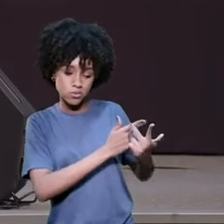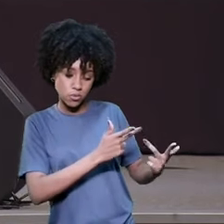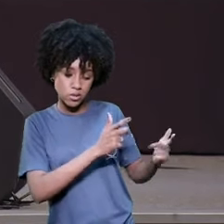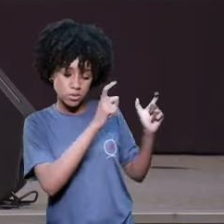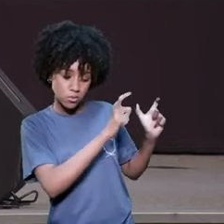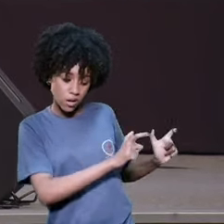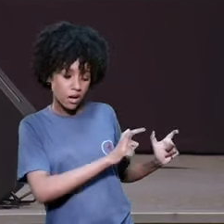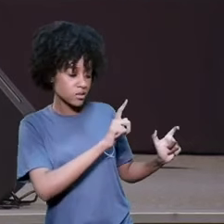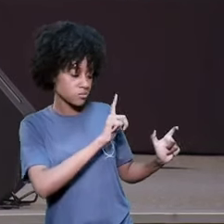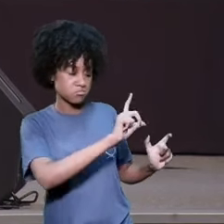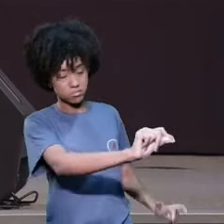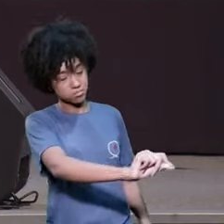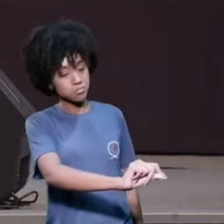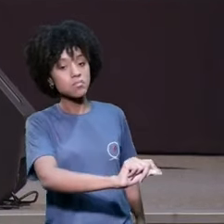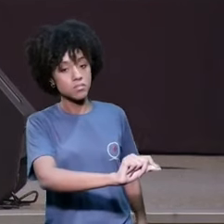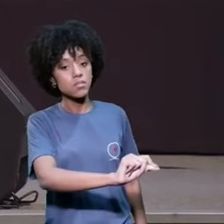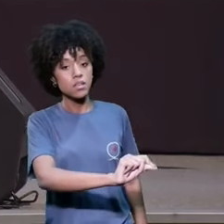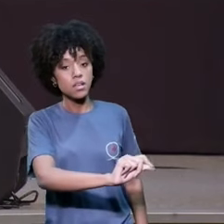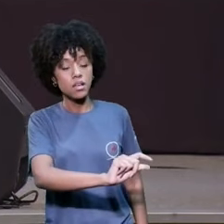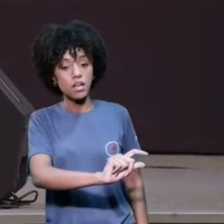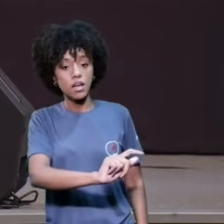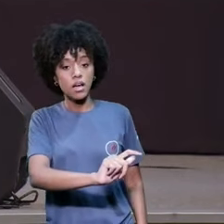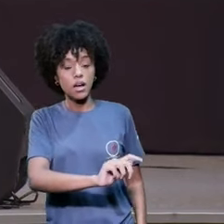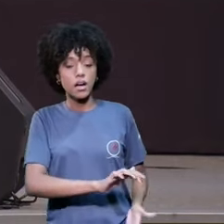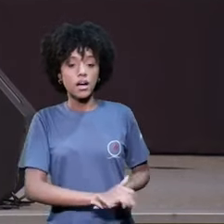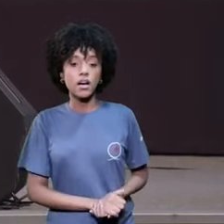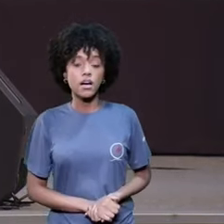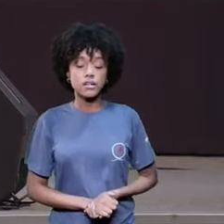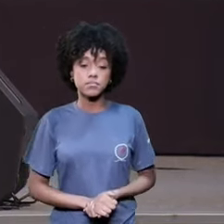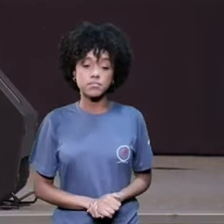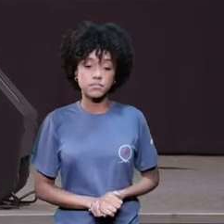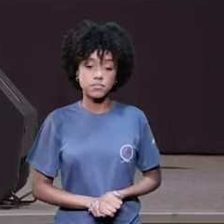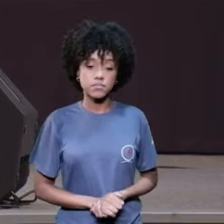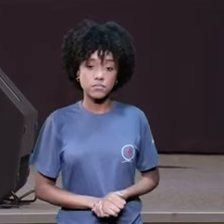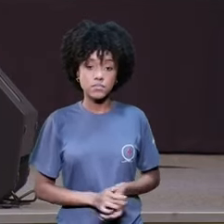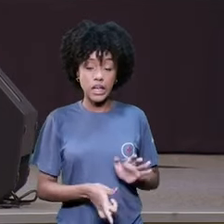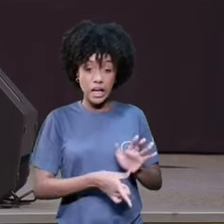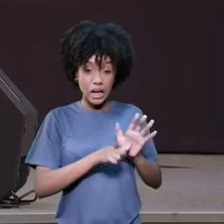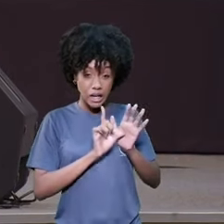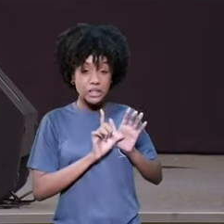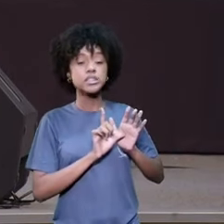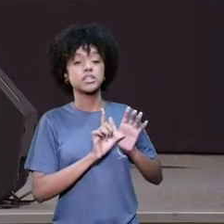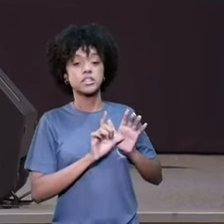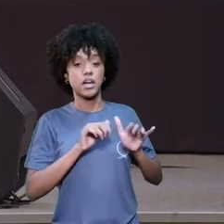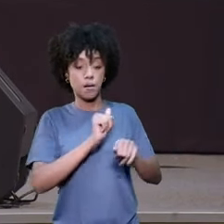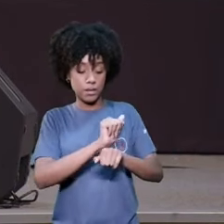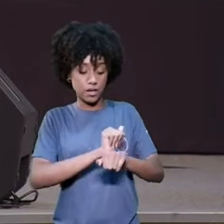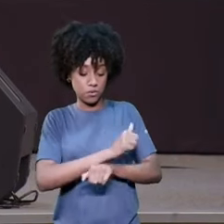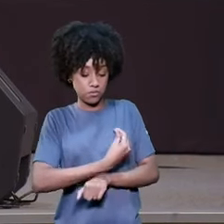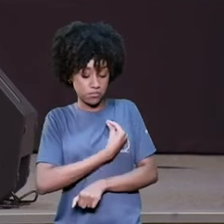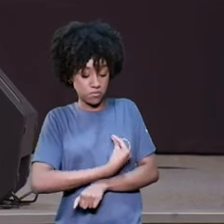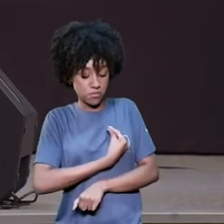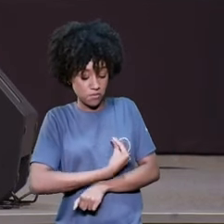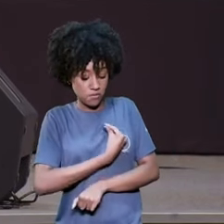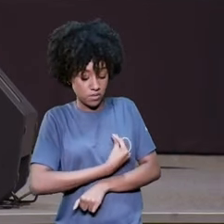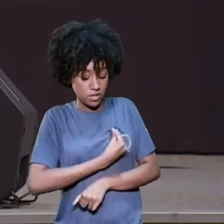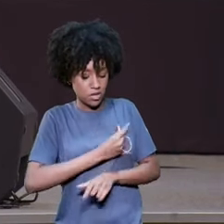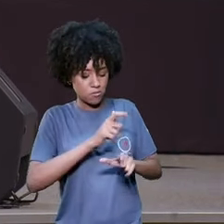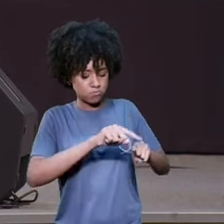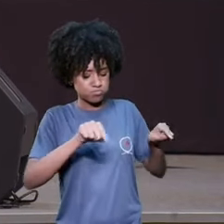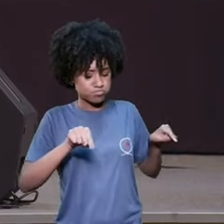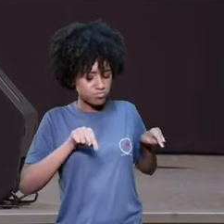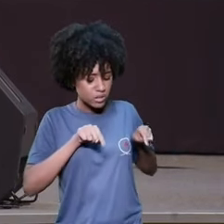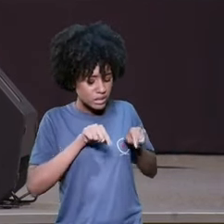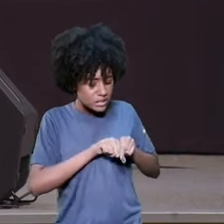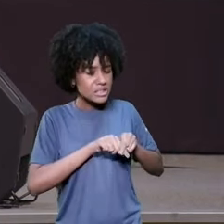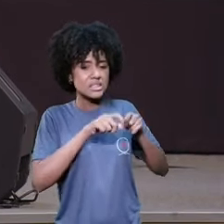pessoas. Há quem diga que a terra que Abraão vivia é uma terra idólatra. Outras pessoas dizem que o pai de Abraão era um fazedor